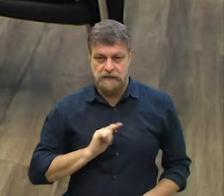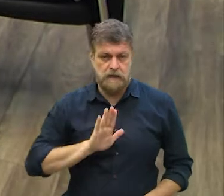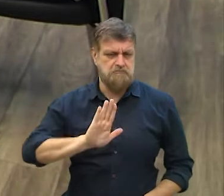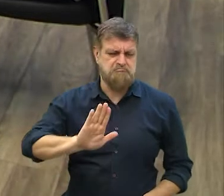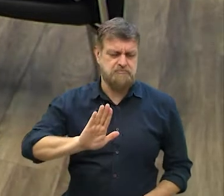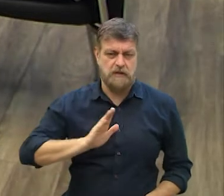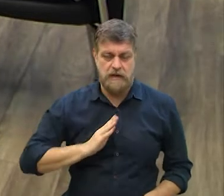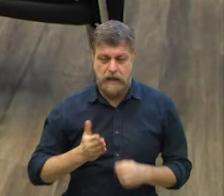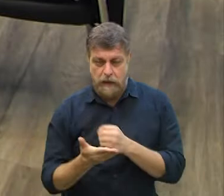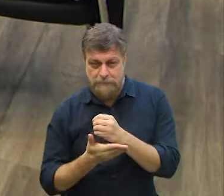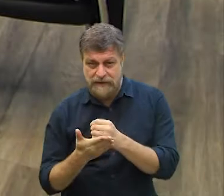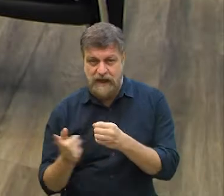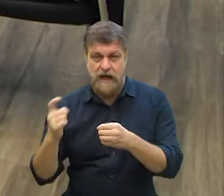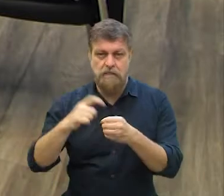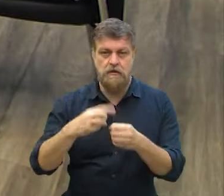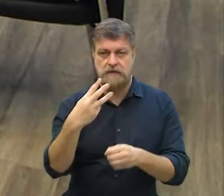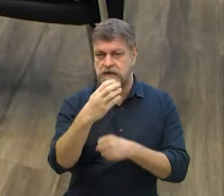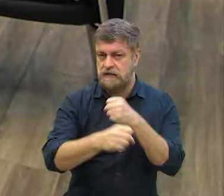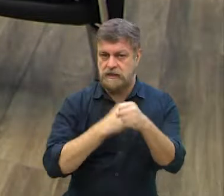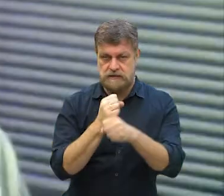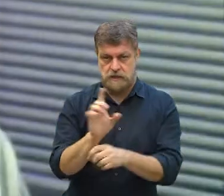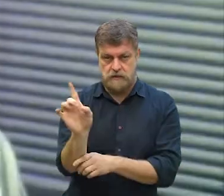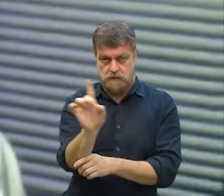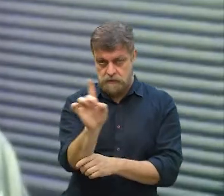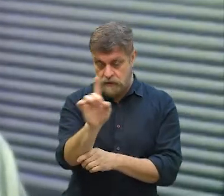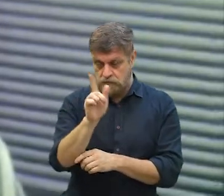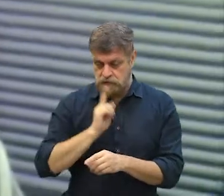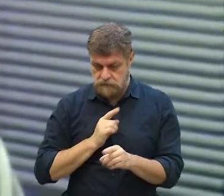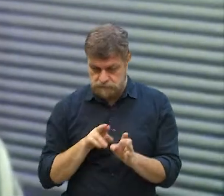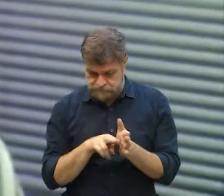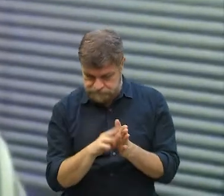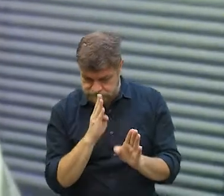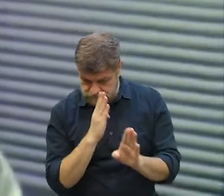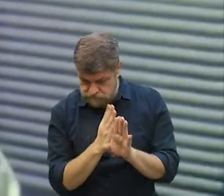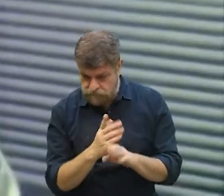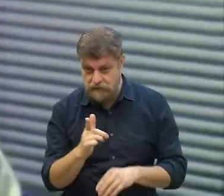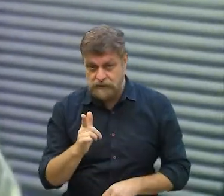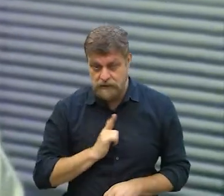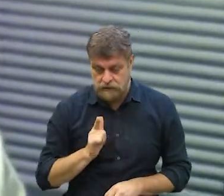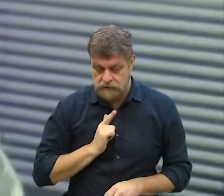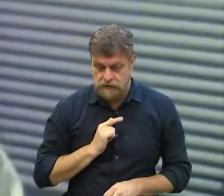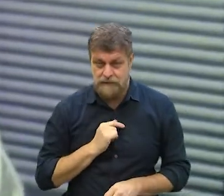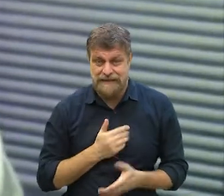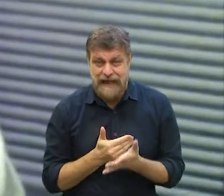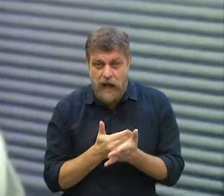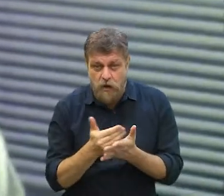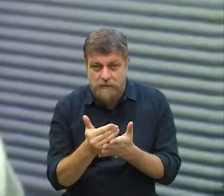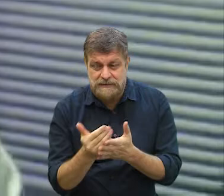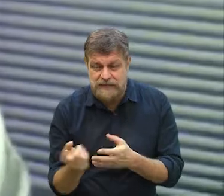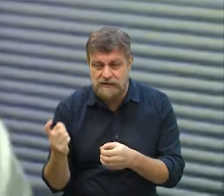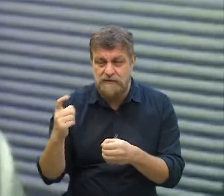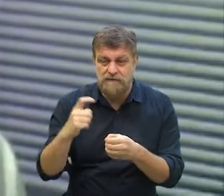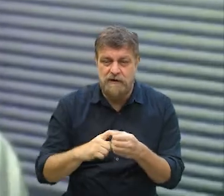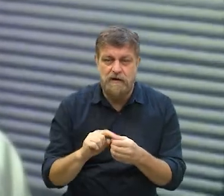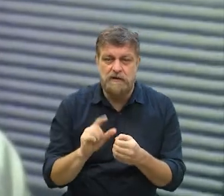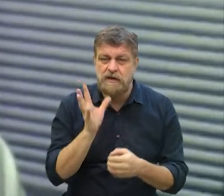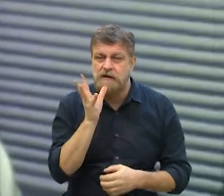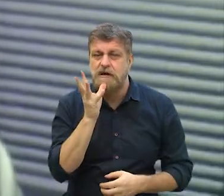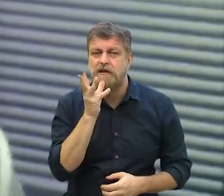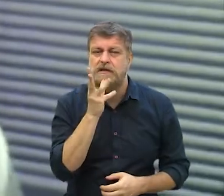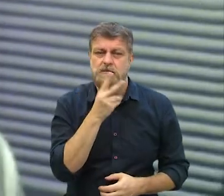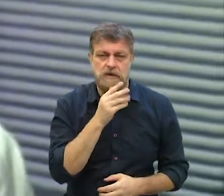você tem, mas é um tumor inicial, volta daqui 3 anos. Não é simplesmente diagnosticar e falar, tudo bem, você tem, mas é um tumor inicial, volta daqui 3